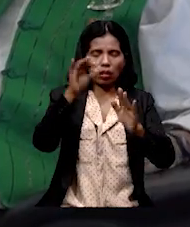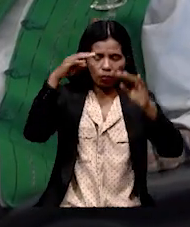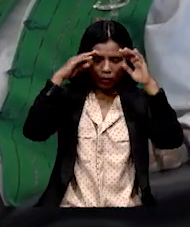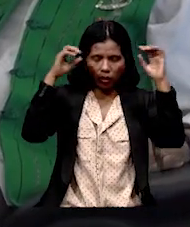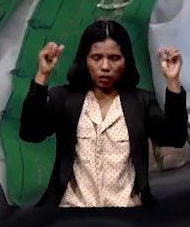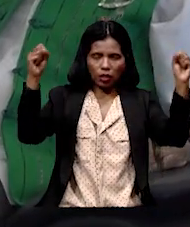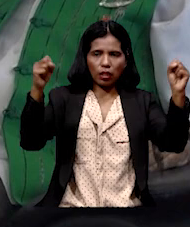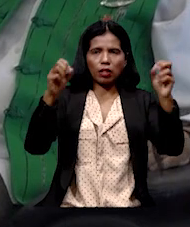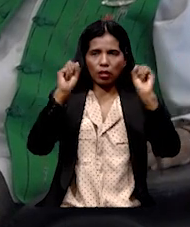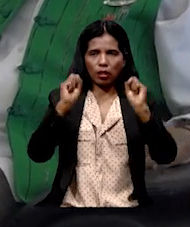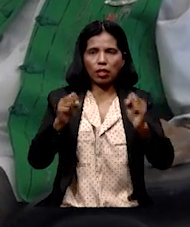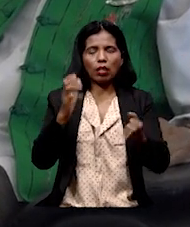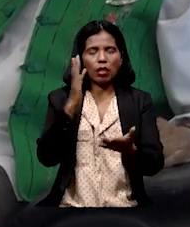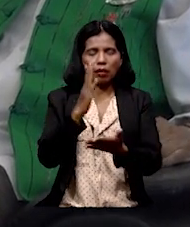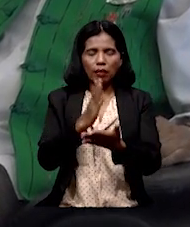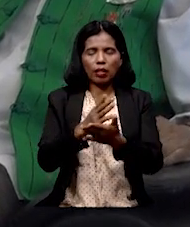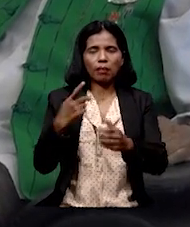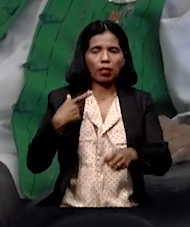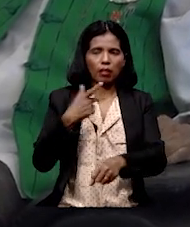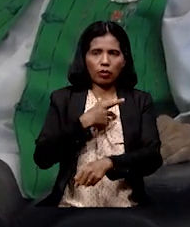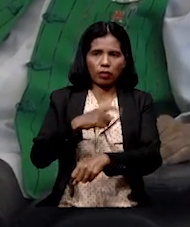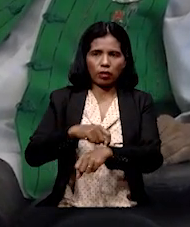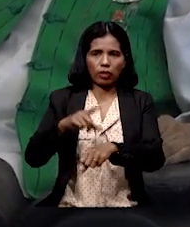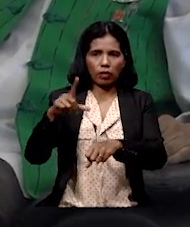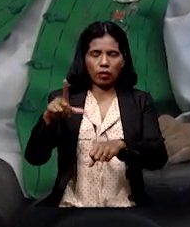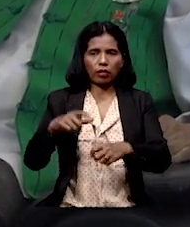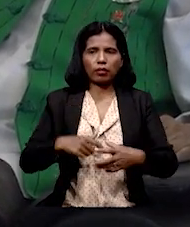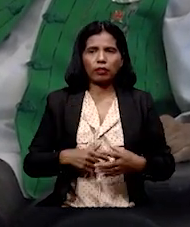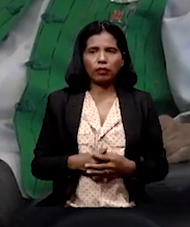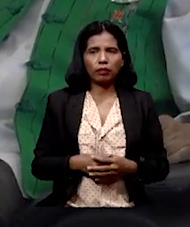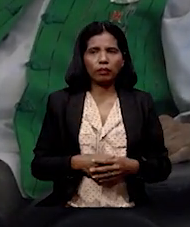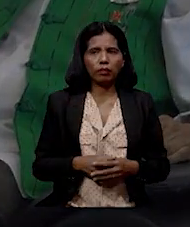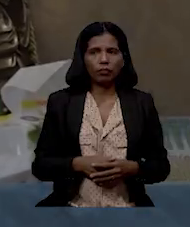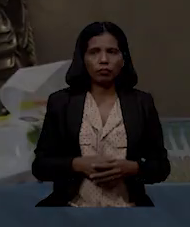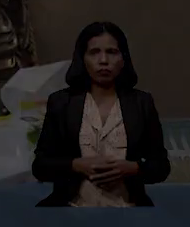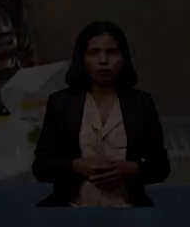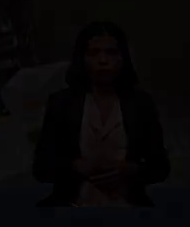República tem que dissolver o Parlamento Nacional. Equipa Cobertura, GMN.